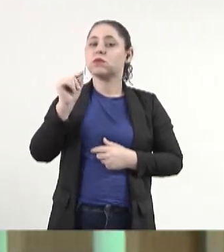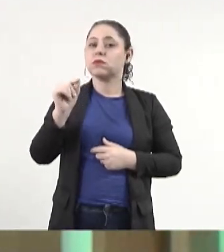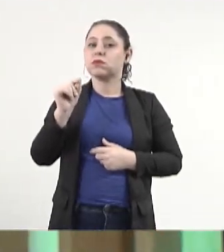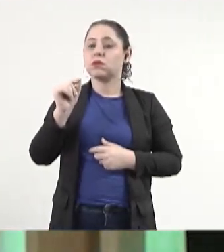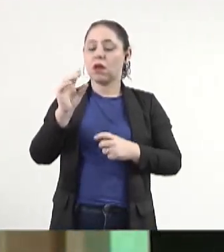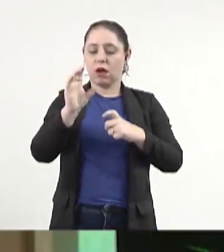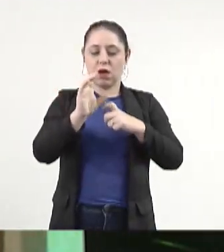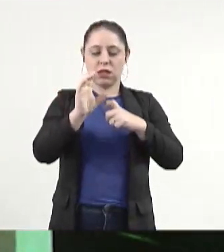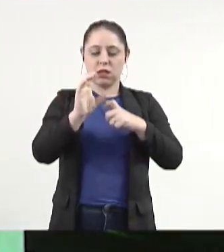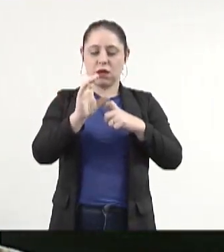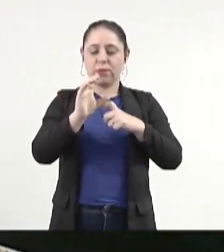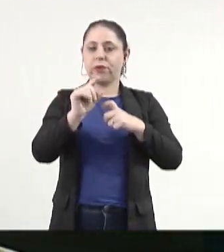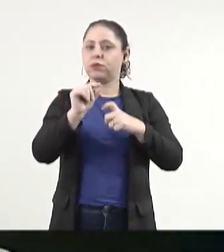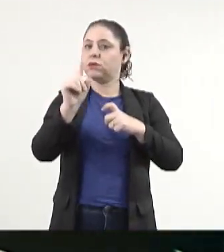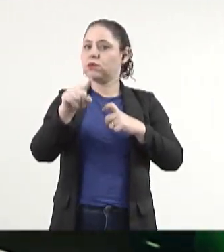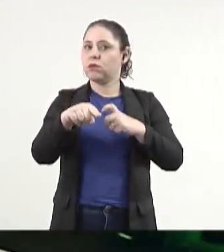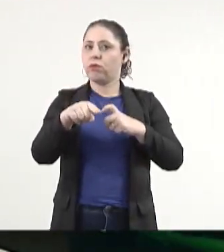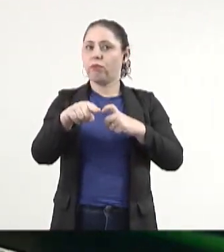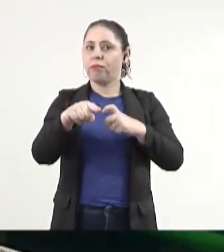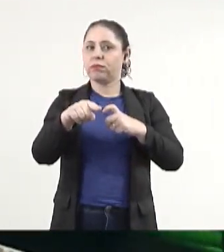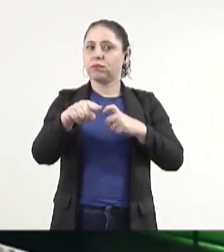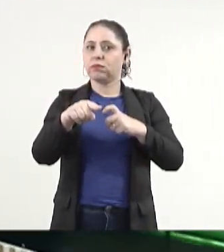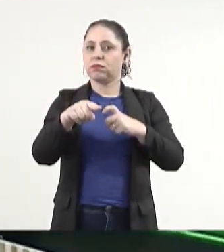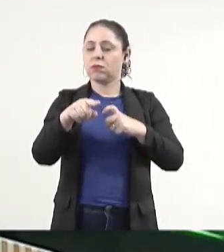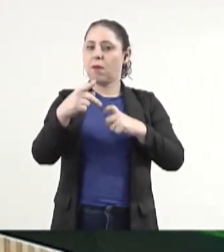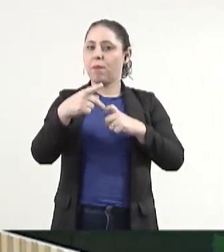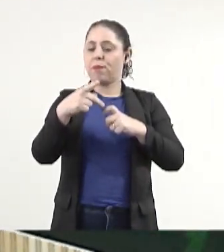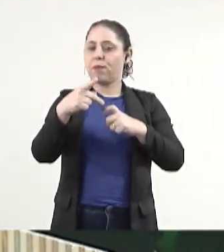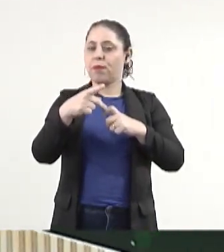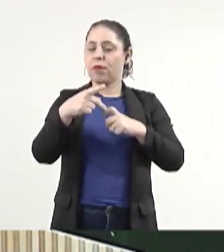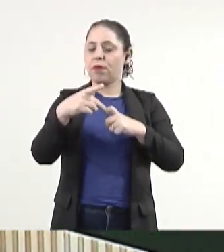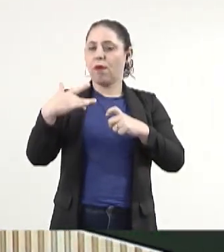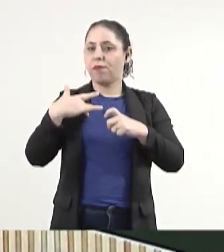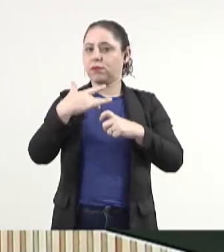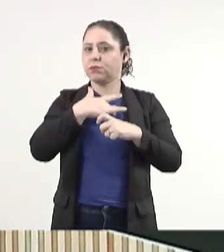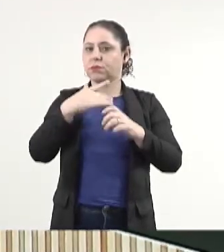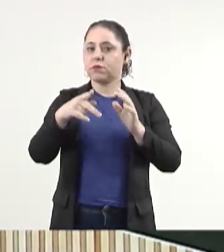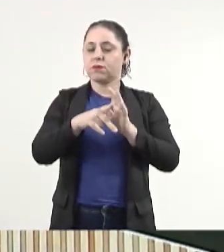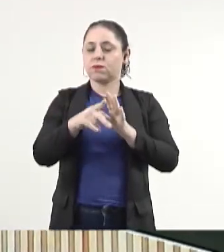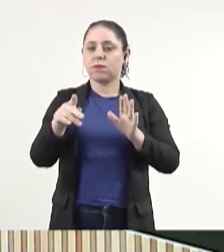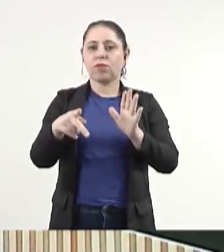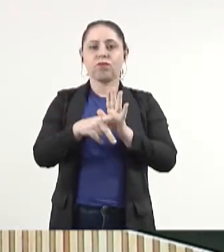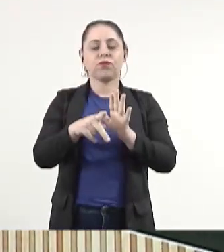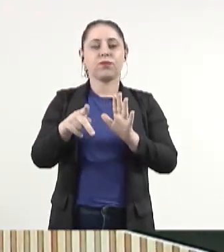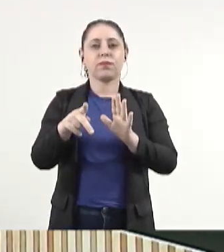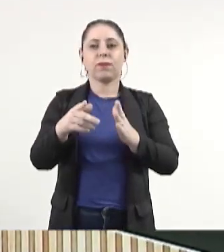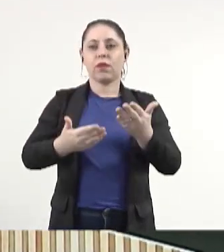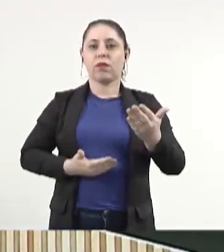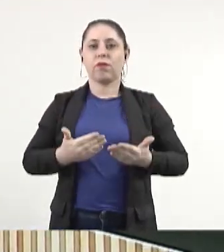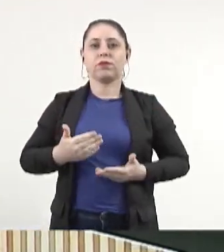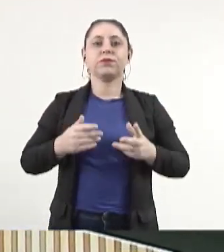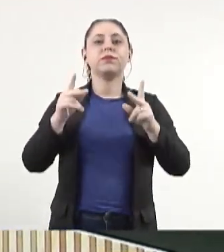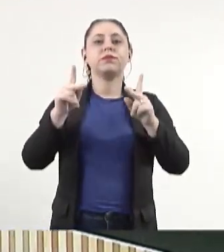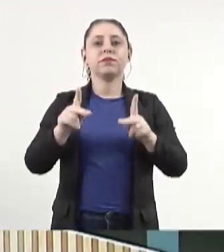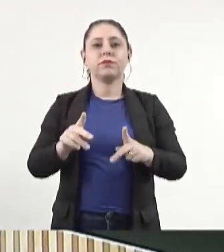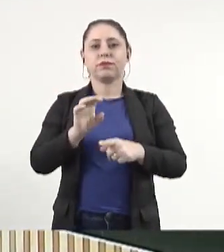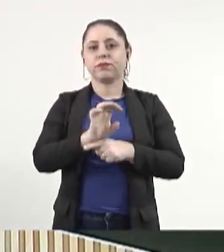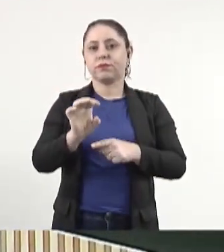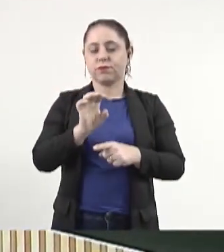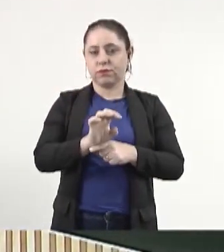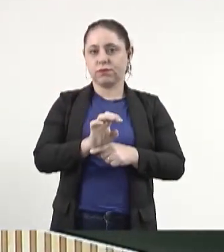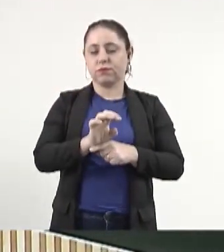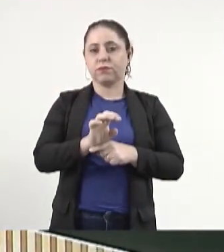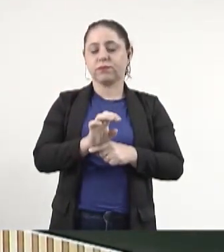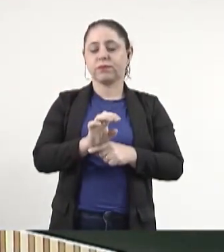a CACEMES, que é o plano de saúde, a caixa de assistência da maior parte dos servidores públicos aqui de